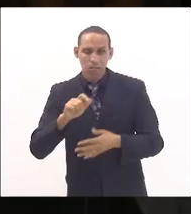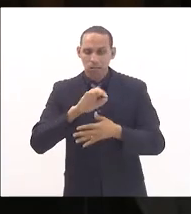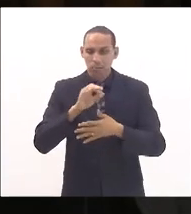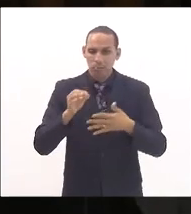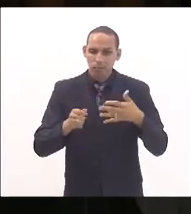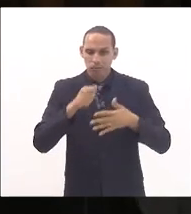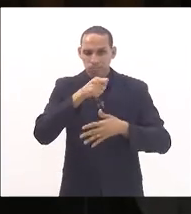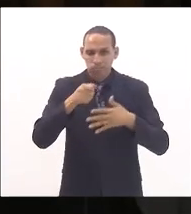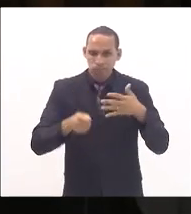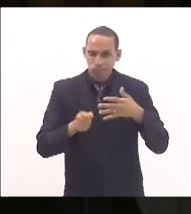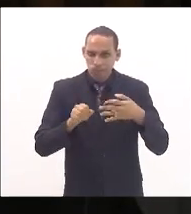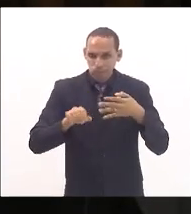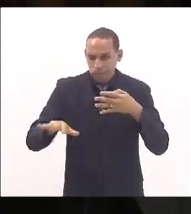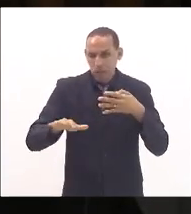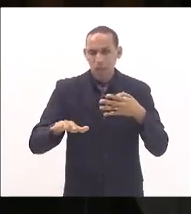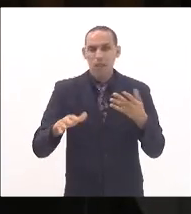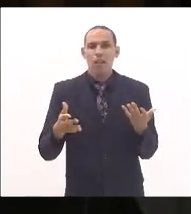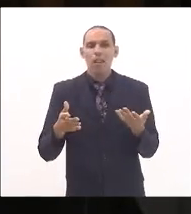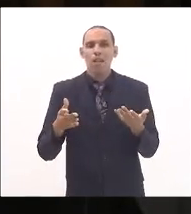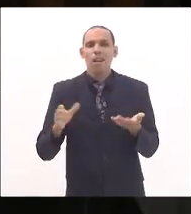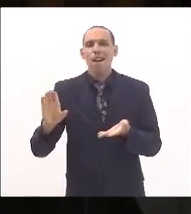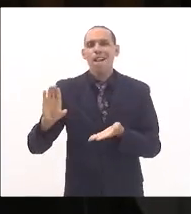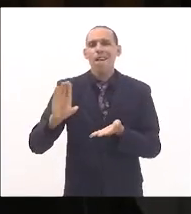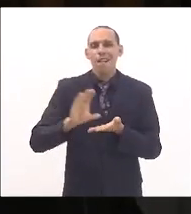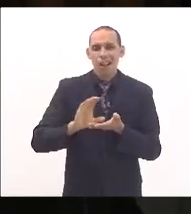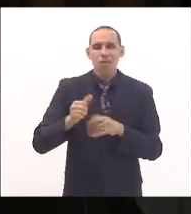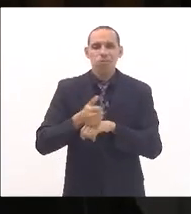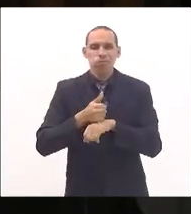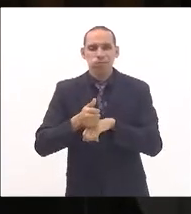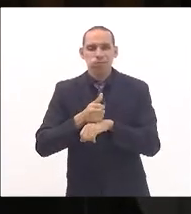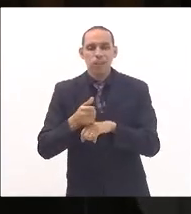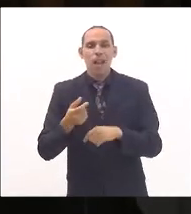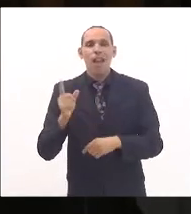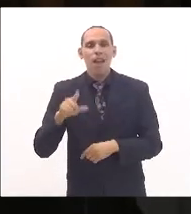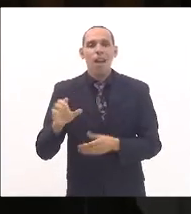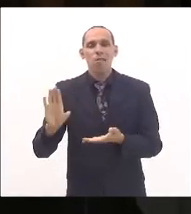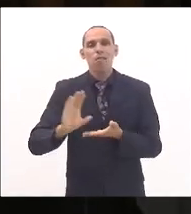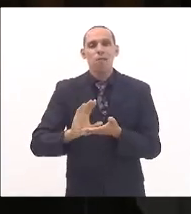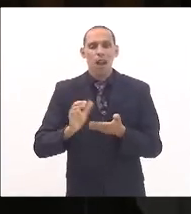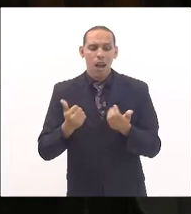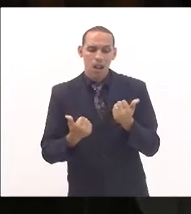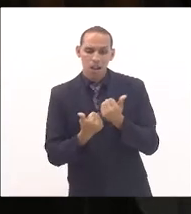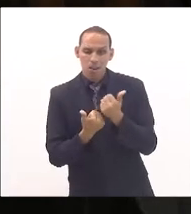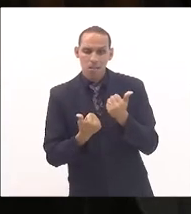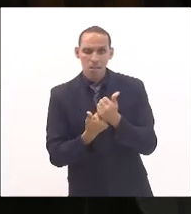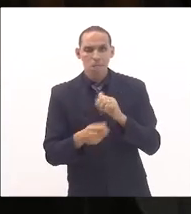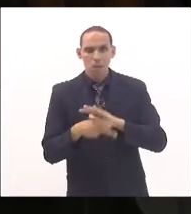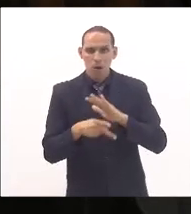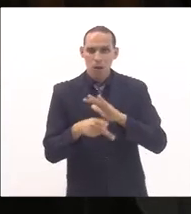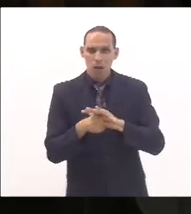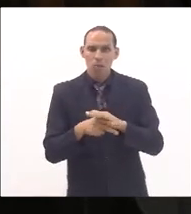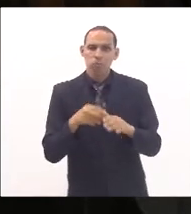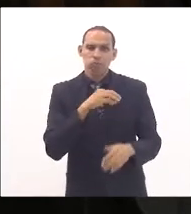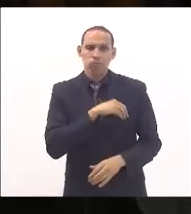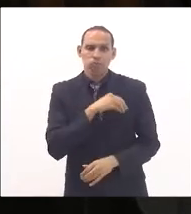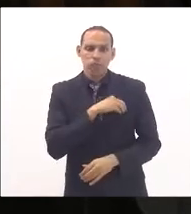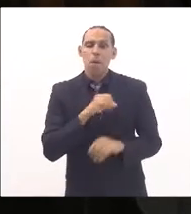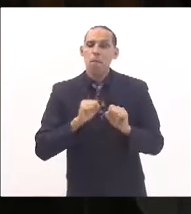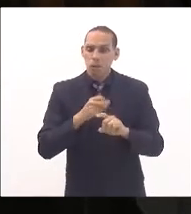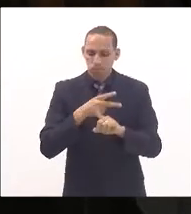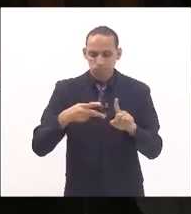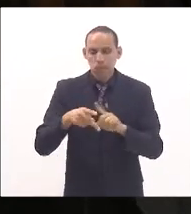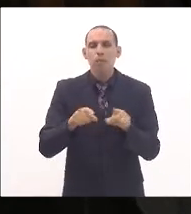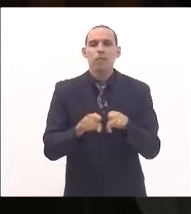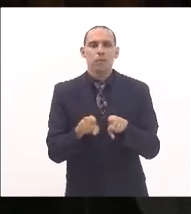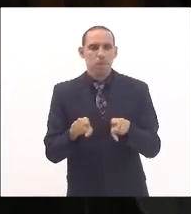comissionado é uma verba que compõe o salário do servidor, inclusive podendo incidir para a Previdência, de acordo